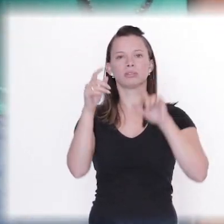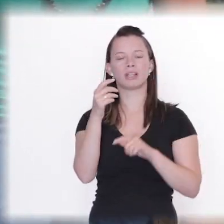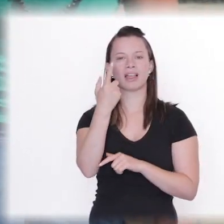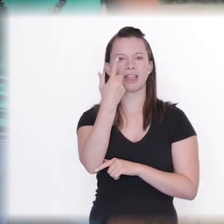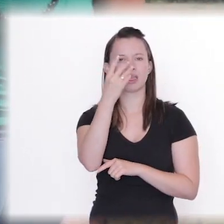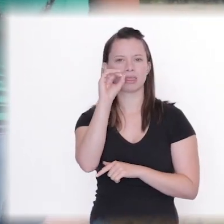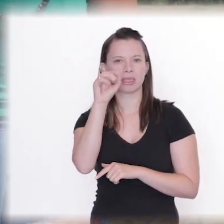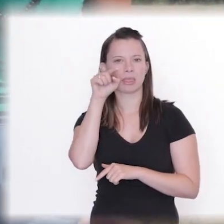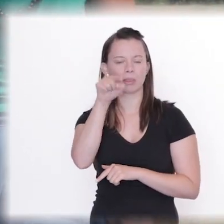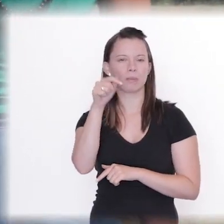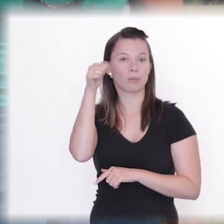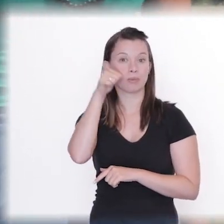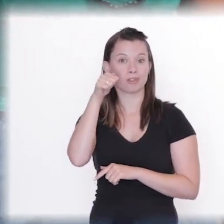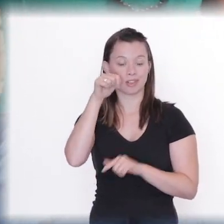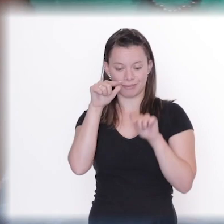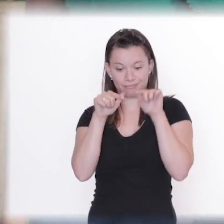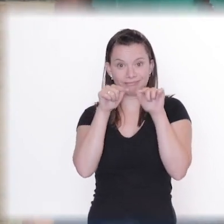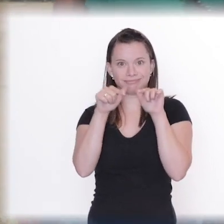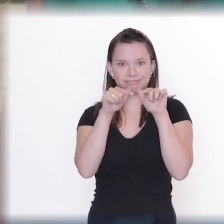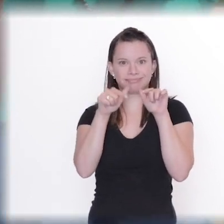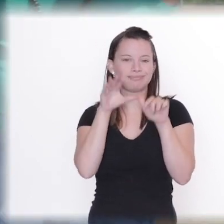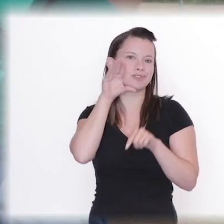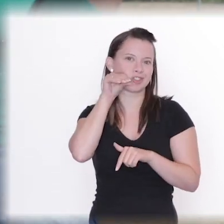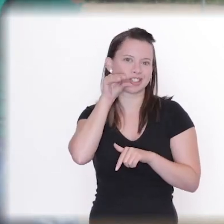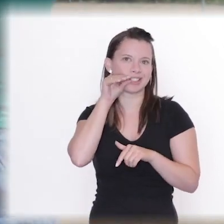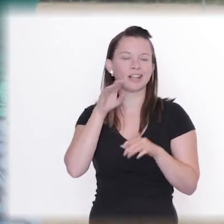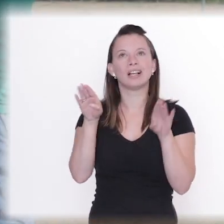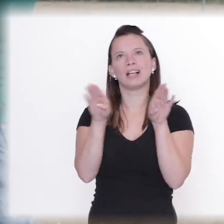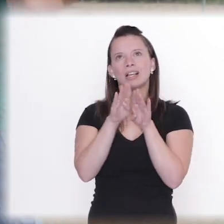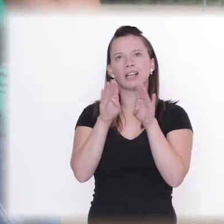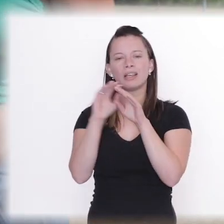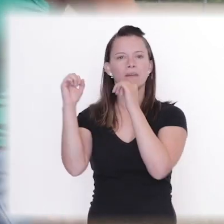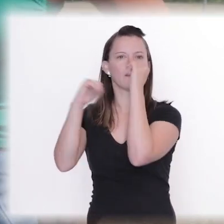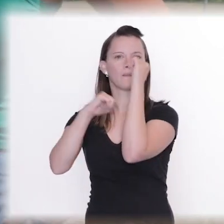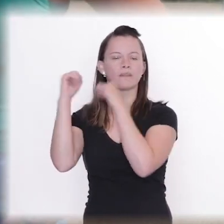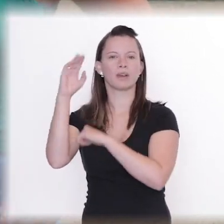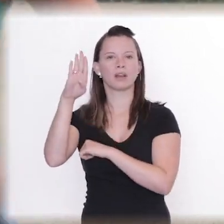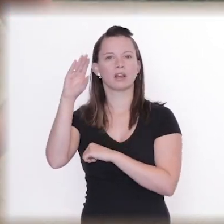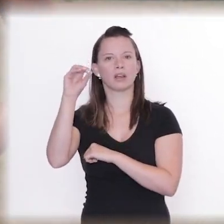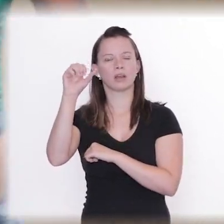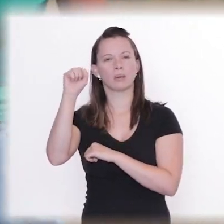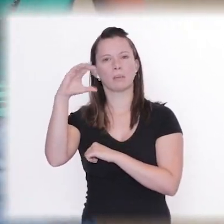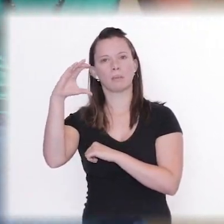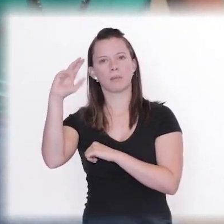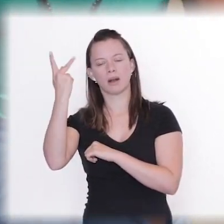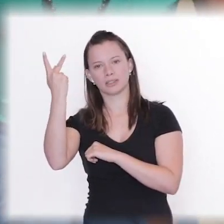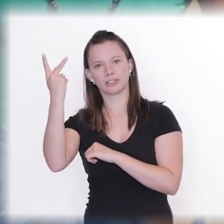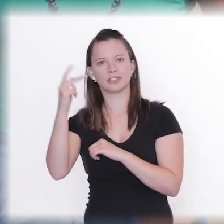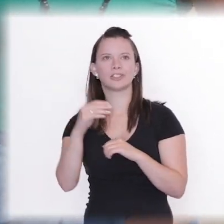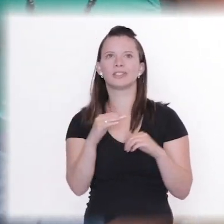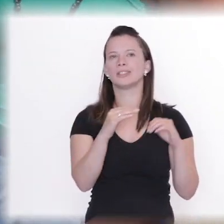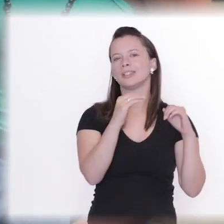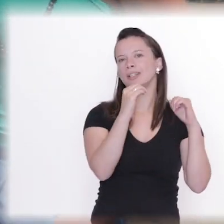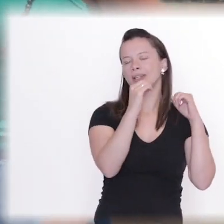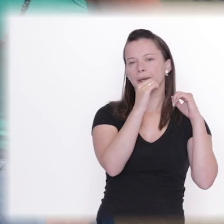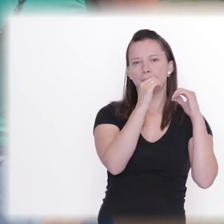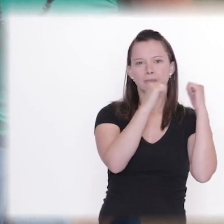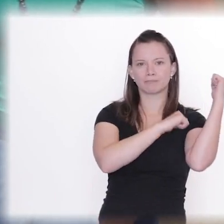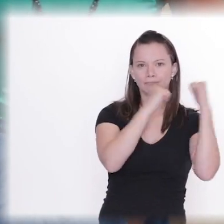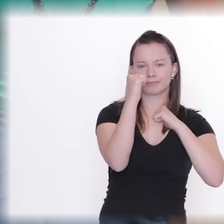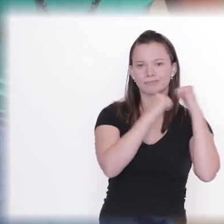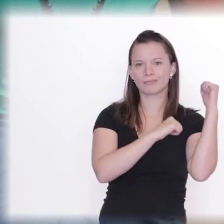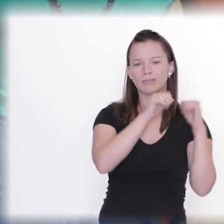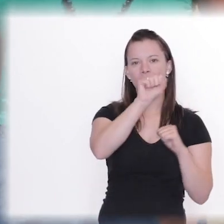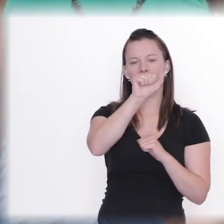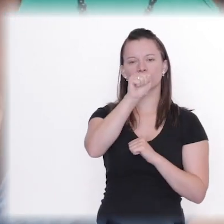trabalhando dentro da fábrica, né? Um negócio... A Bosch no Carrão, a Bosch. A Tabacol no Tatuapé, a Santista no Tatuapé, então a